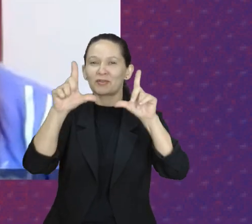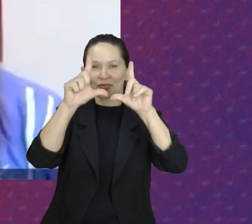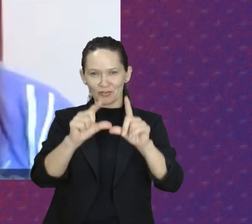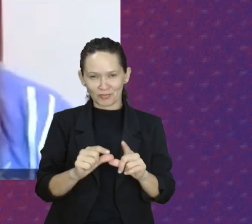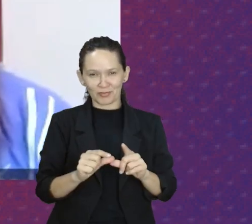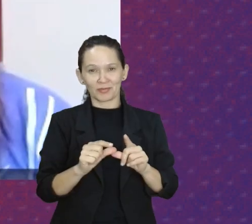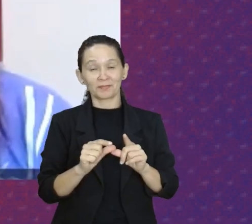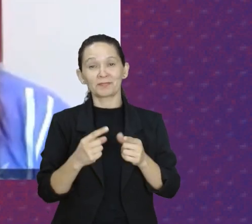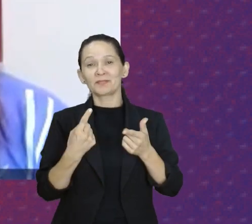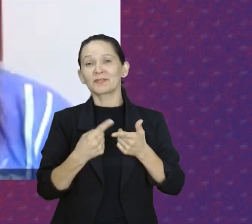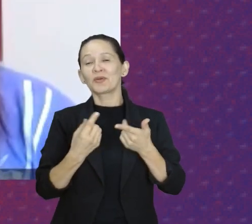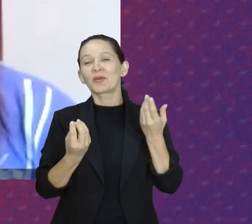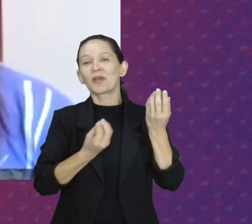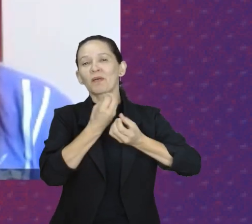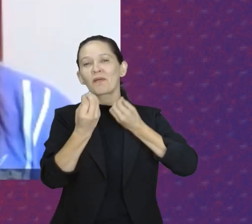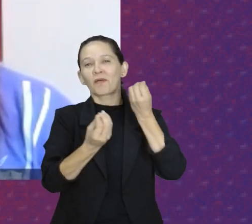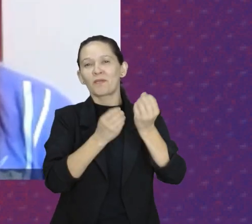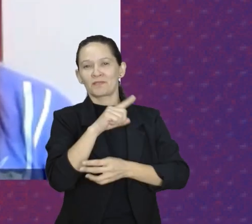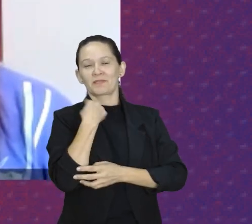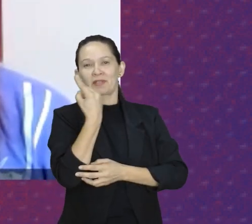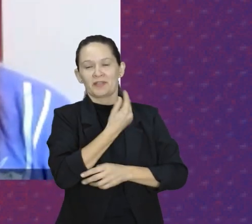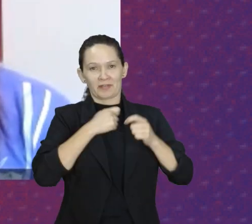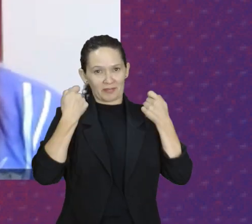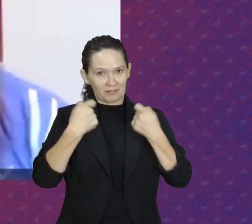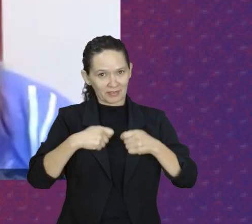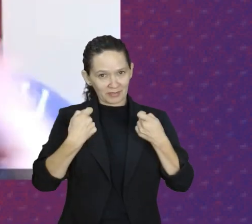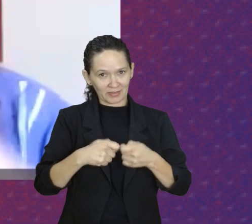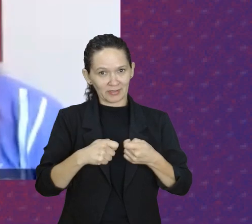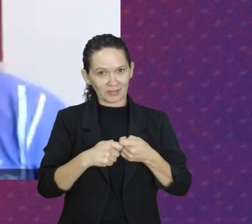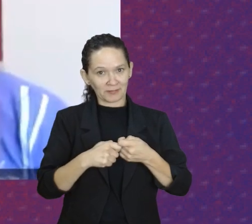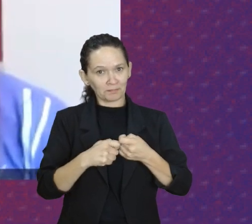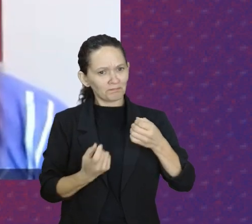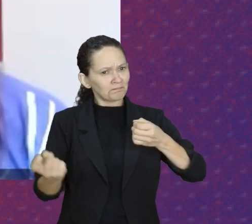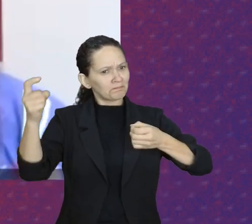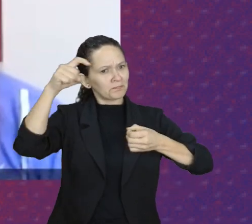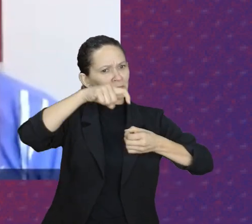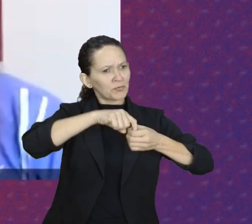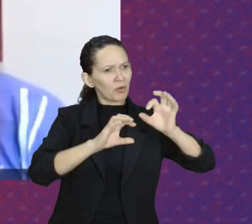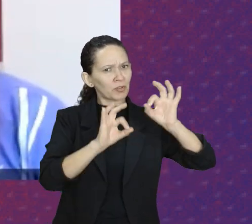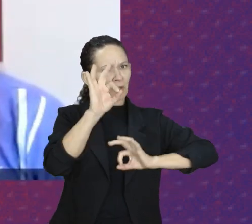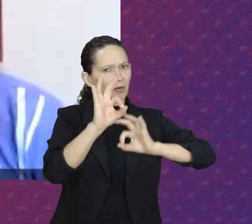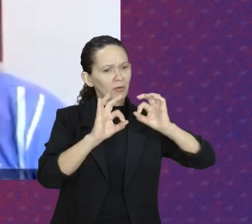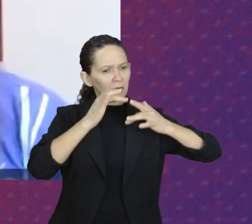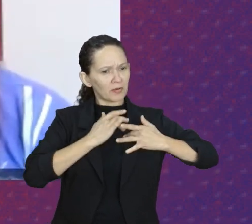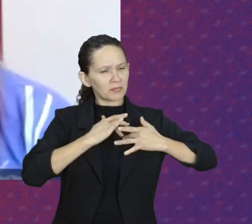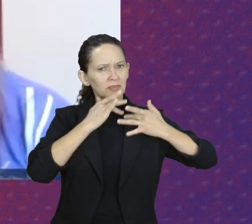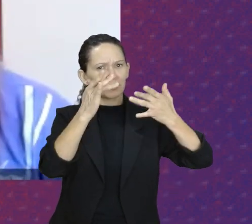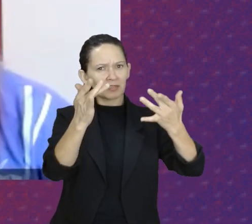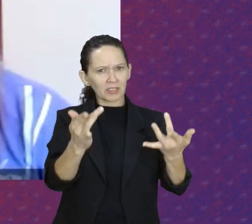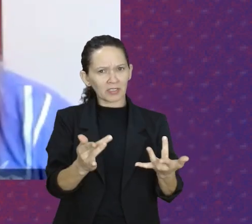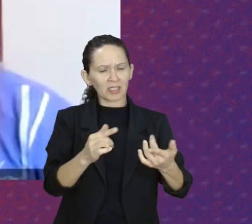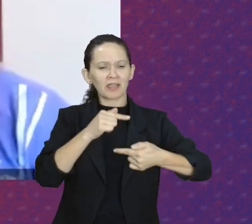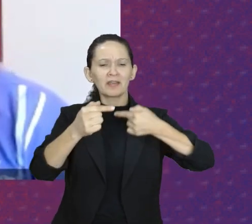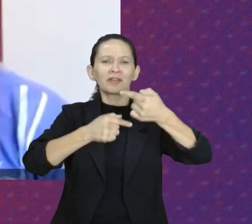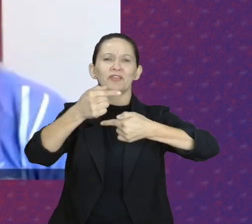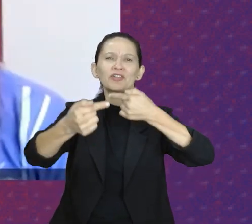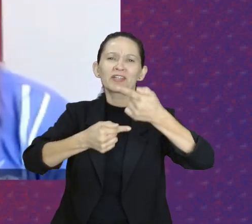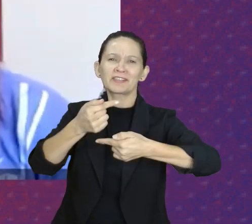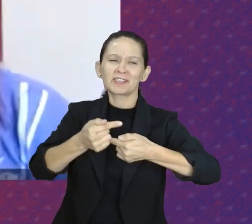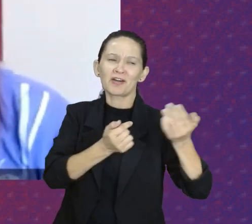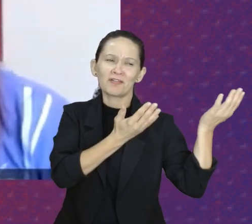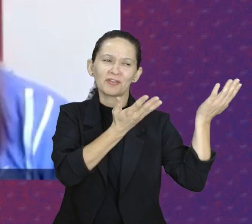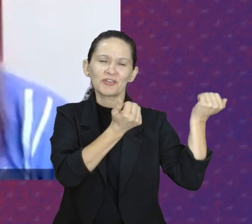com justamente como que a gente precisa recompor uma solidariedade intergeracional e